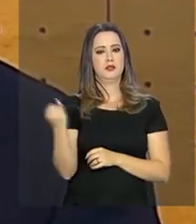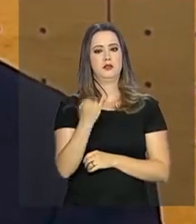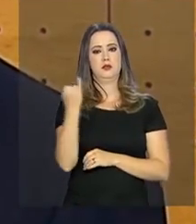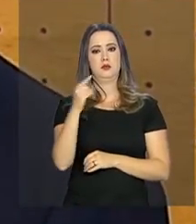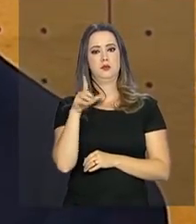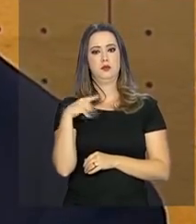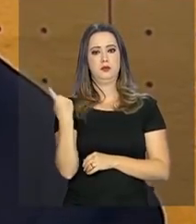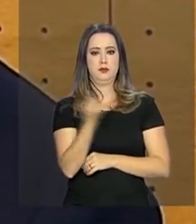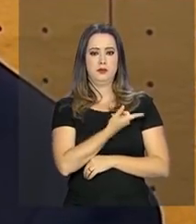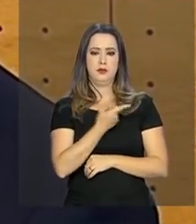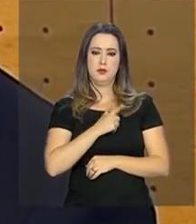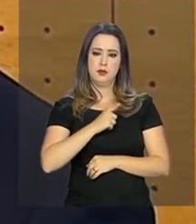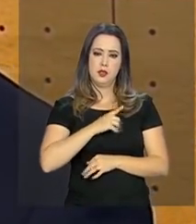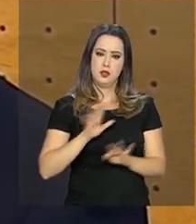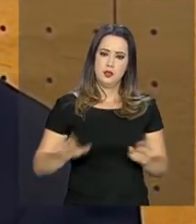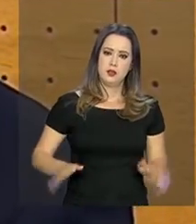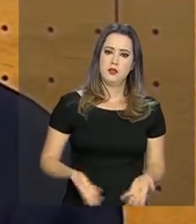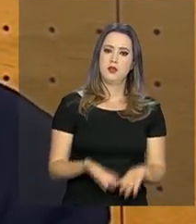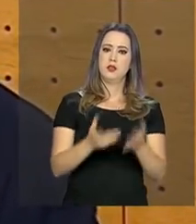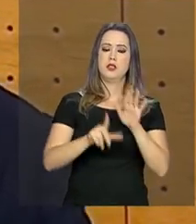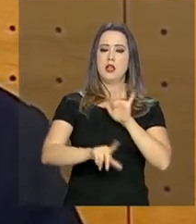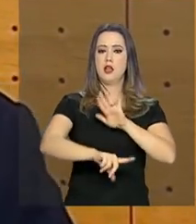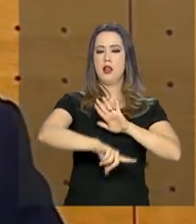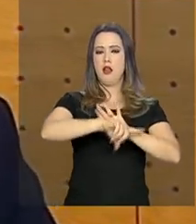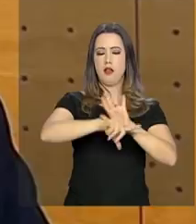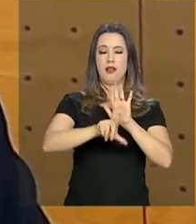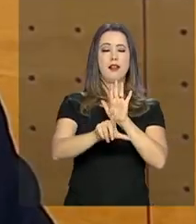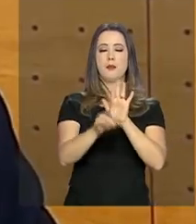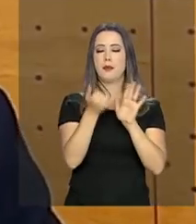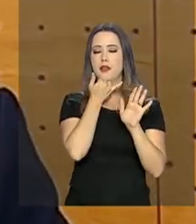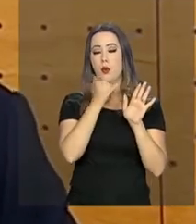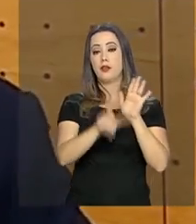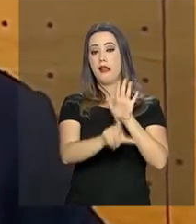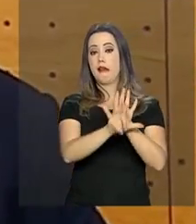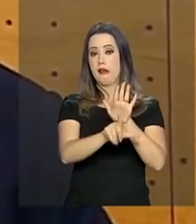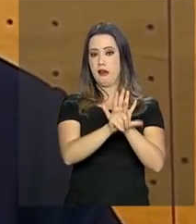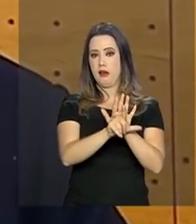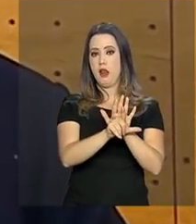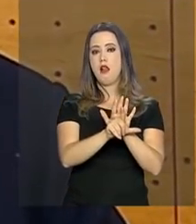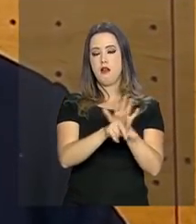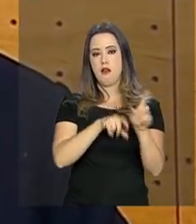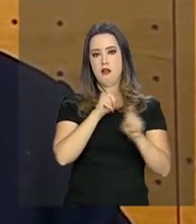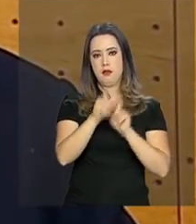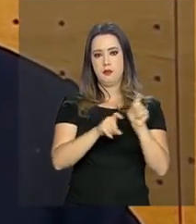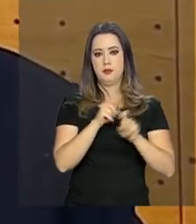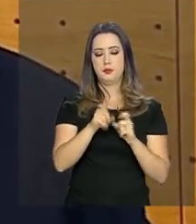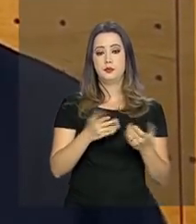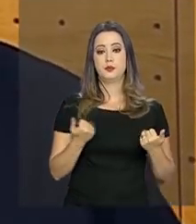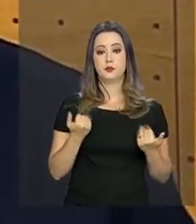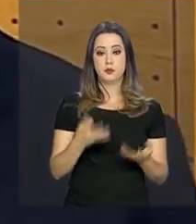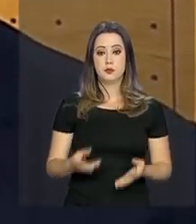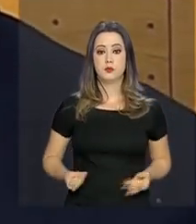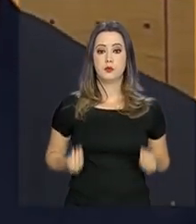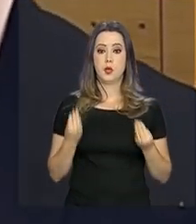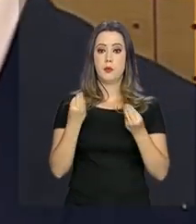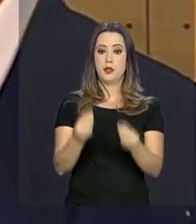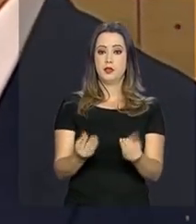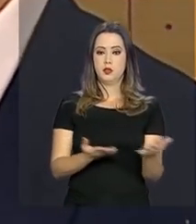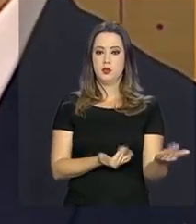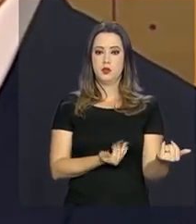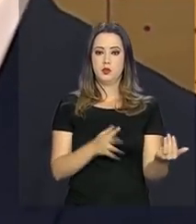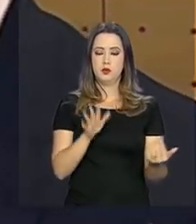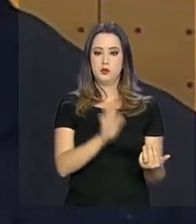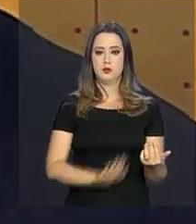nós estamos, através de incentivos da Lei de Informática, recursos da Lei de Informática que são investidos nesse projeto, para levar aos jovens de